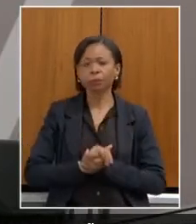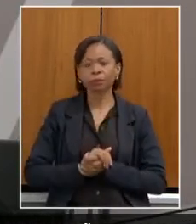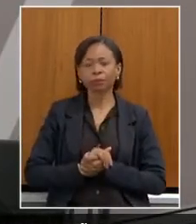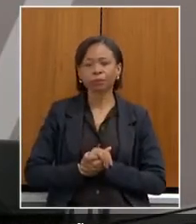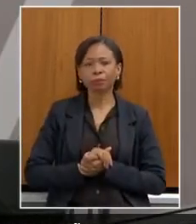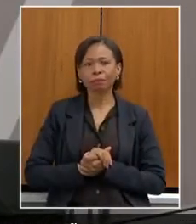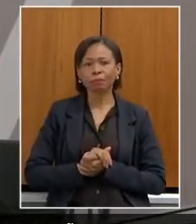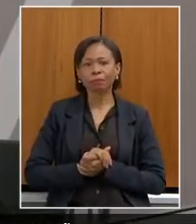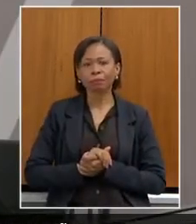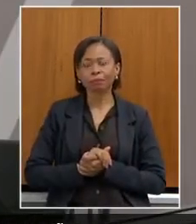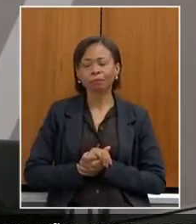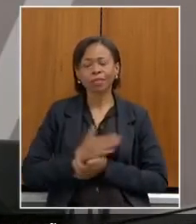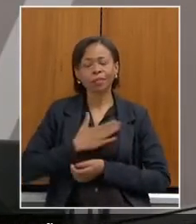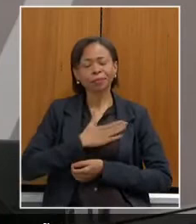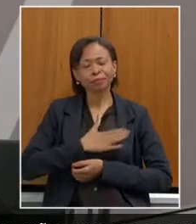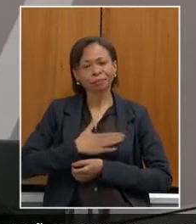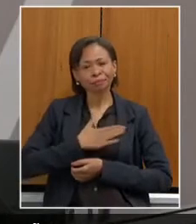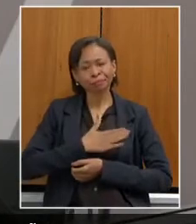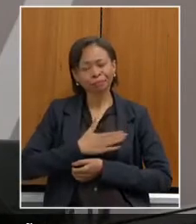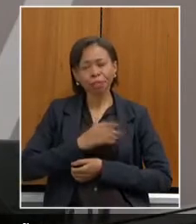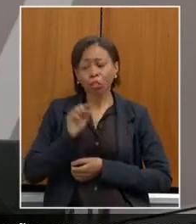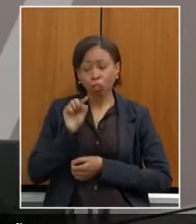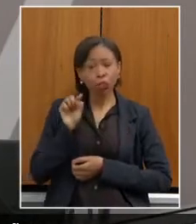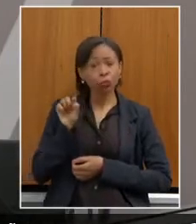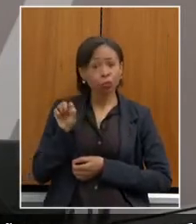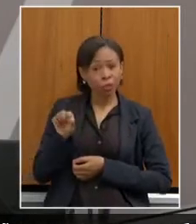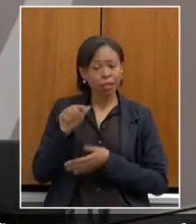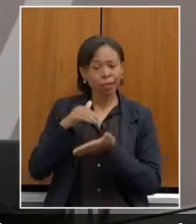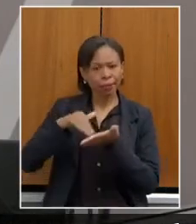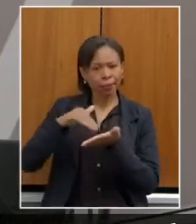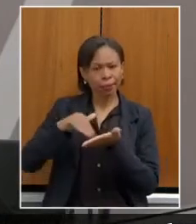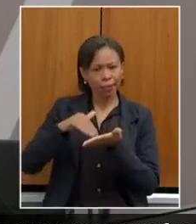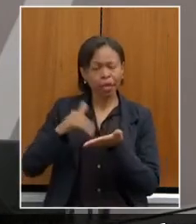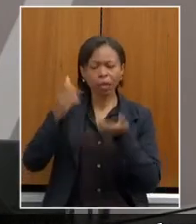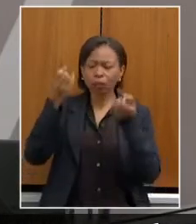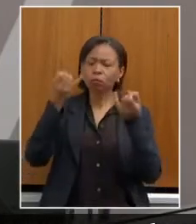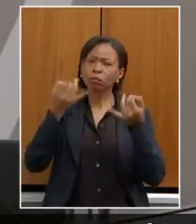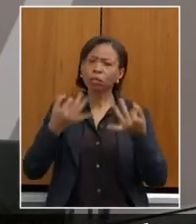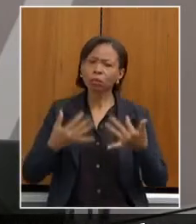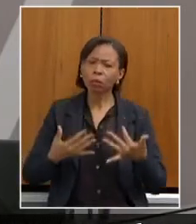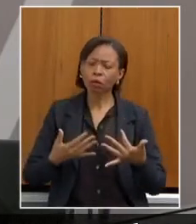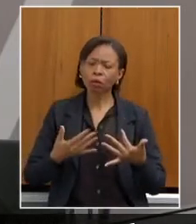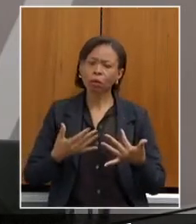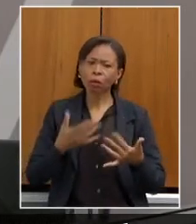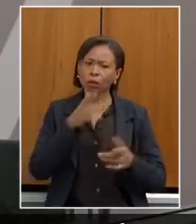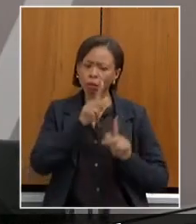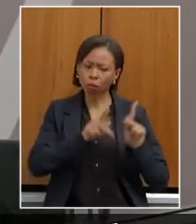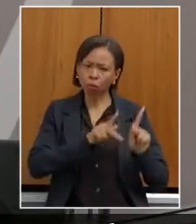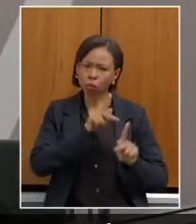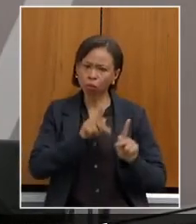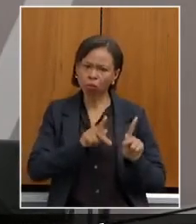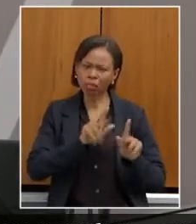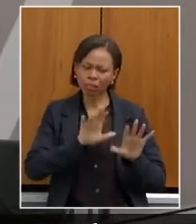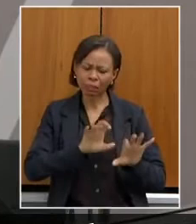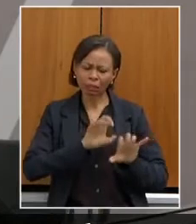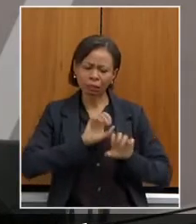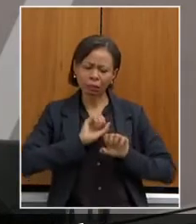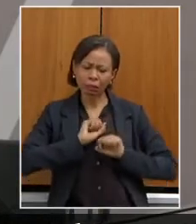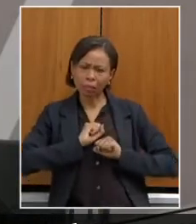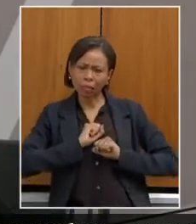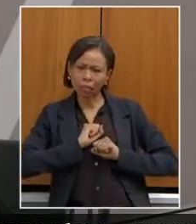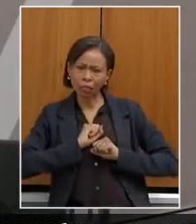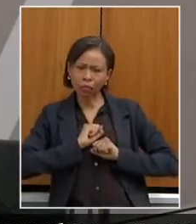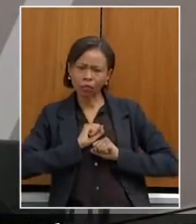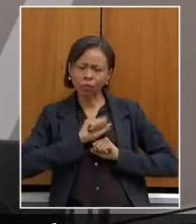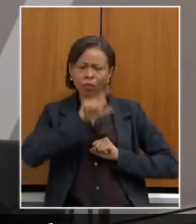excelência fala que mesmo está estando diminuindo o número de contaminados e internações ainda está